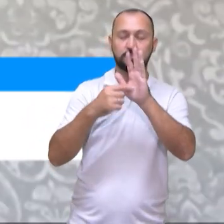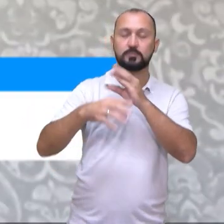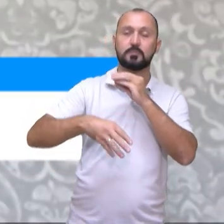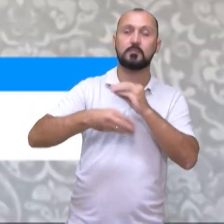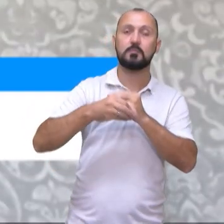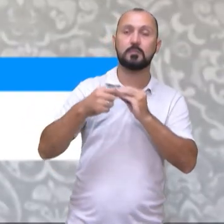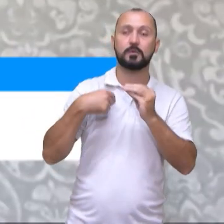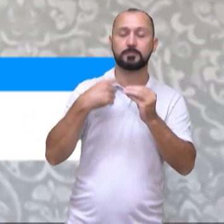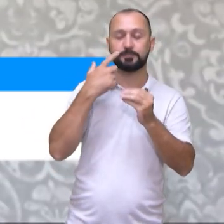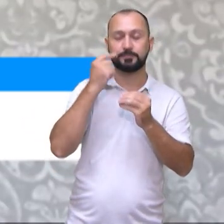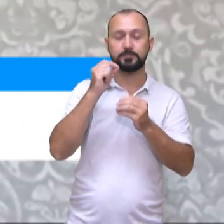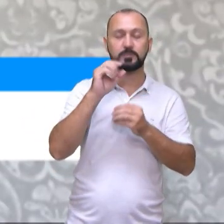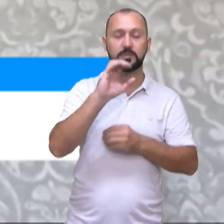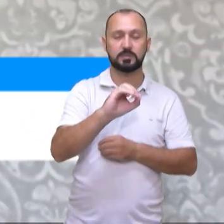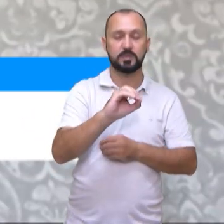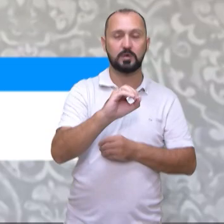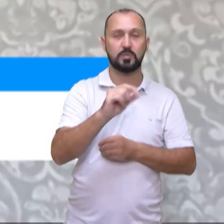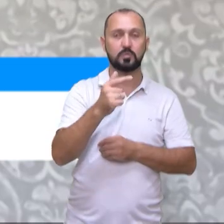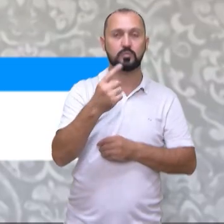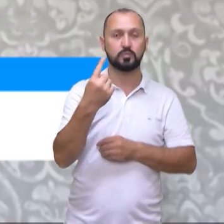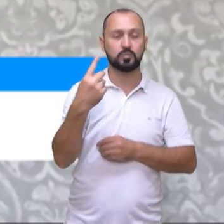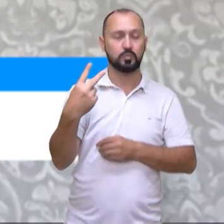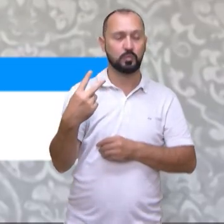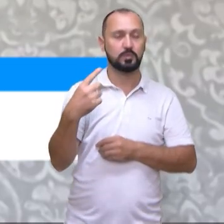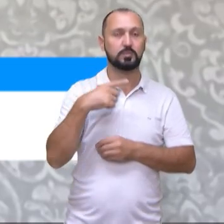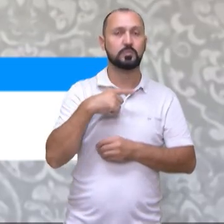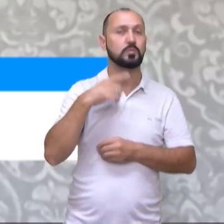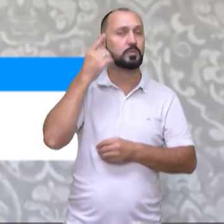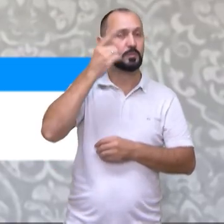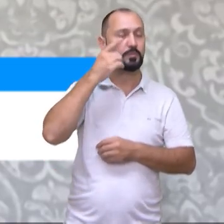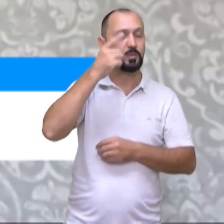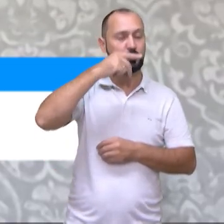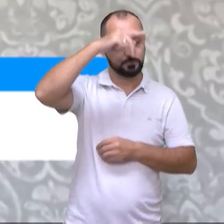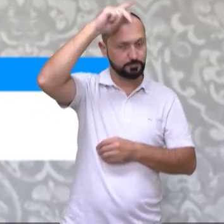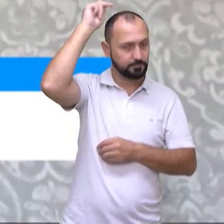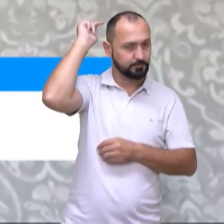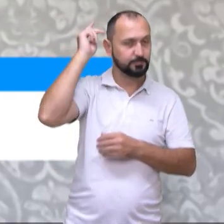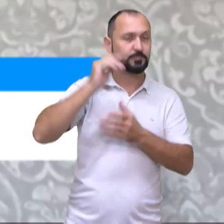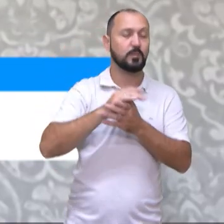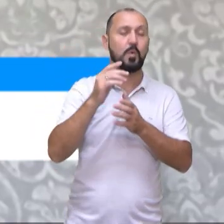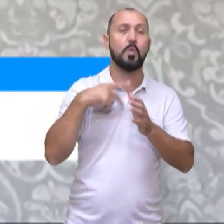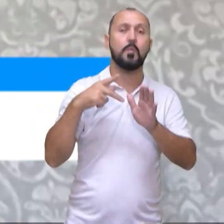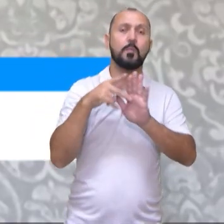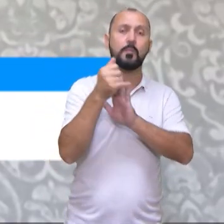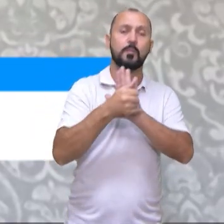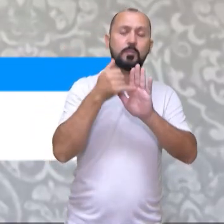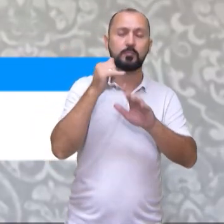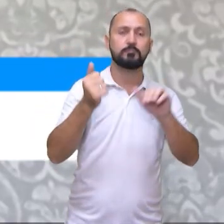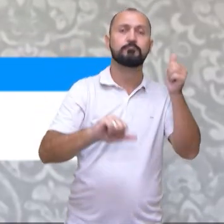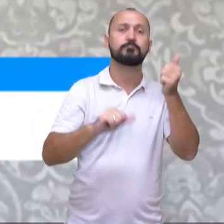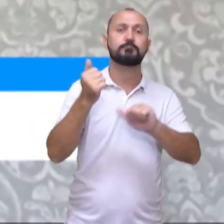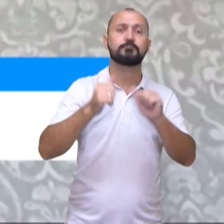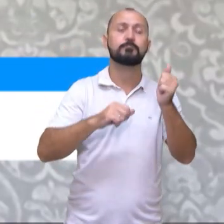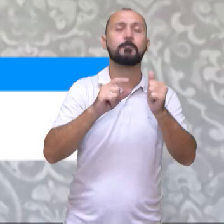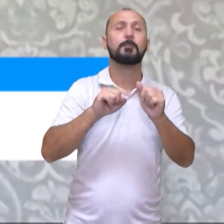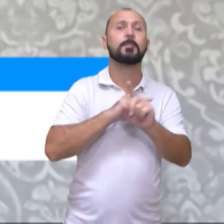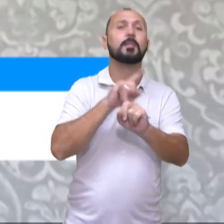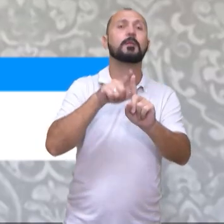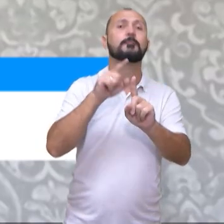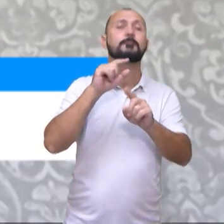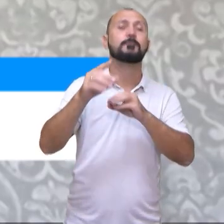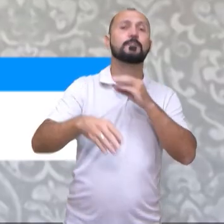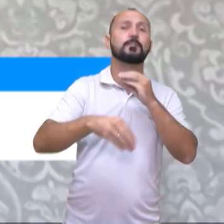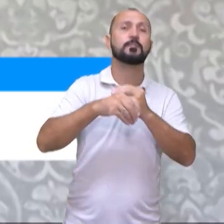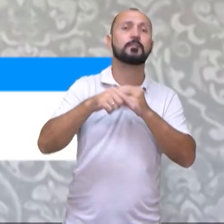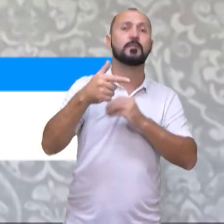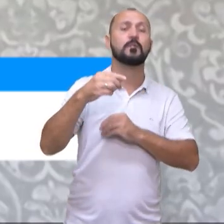emenda parlamentar número 01/2022, de autoria do deputado Paulo Correia, ao projeto de lei em análise, com a finalidade